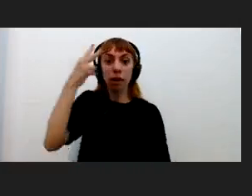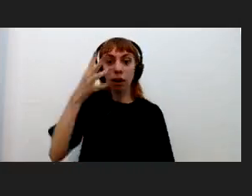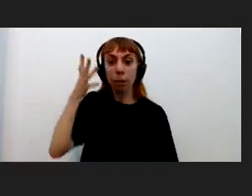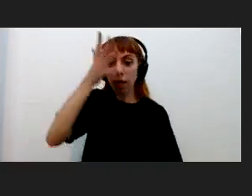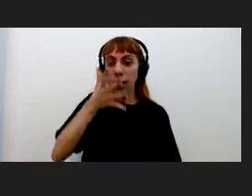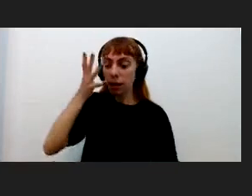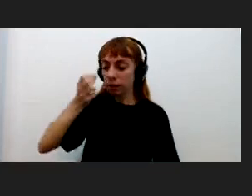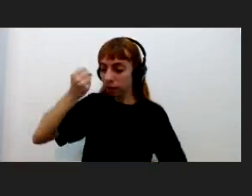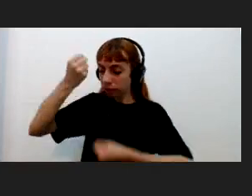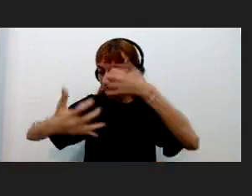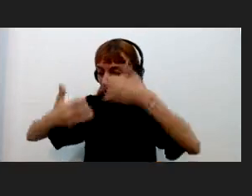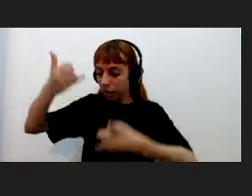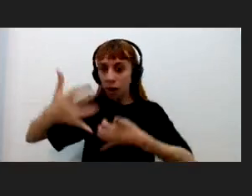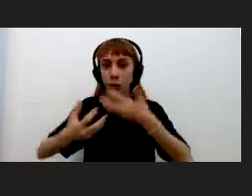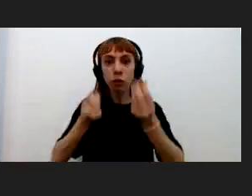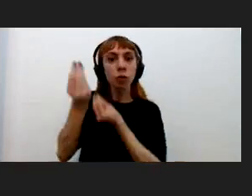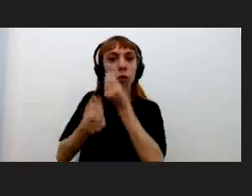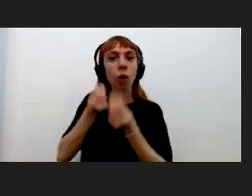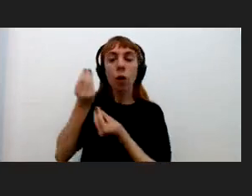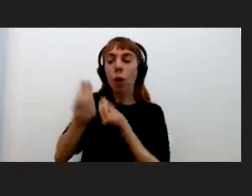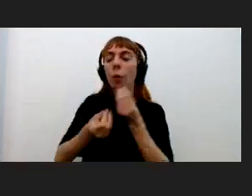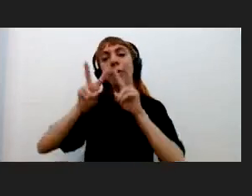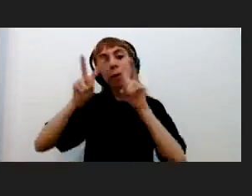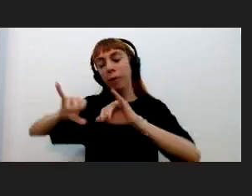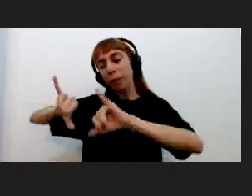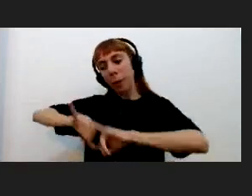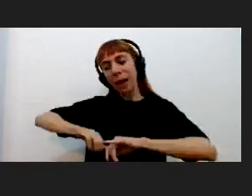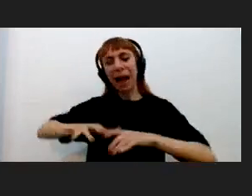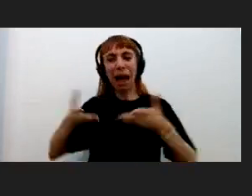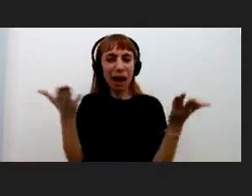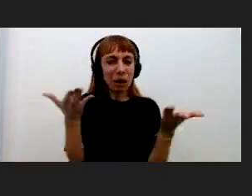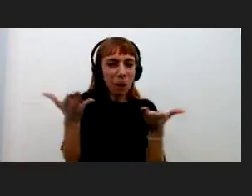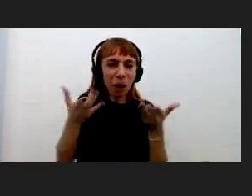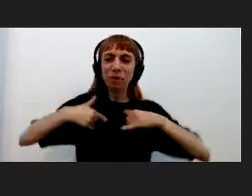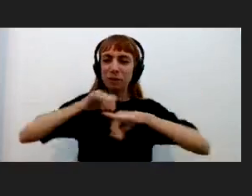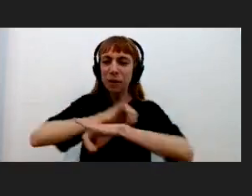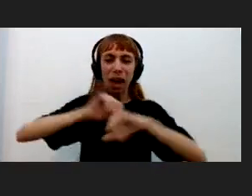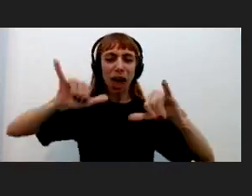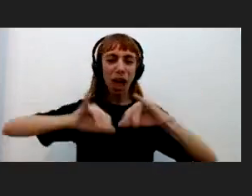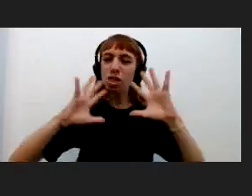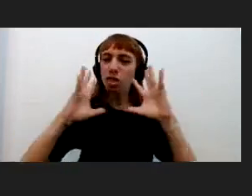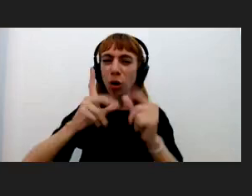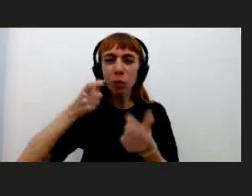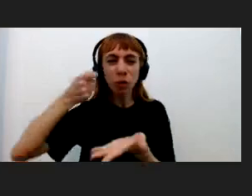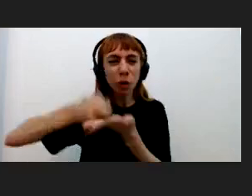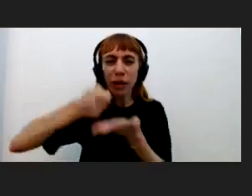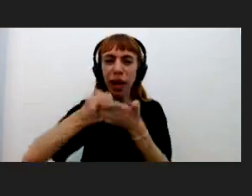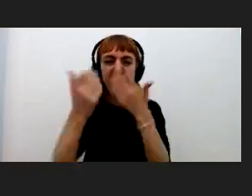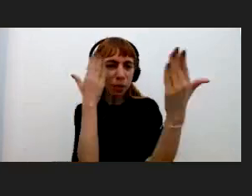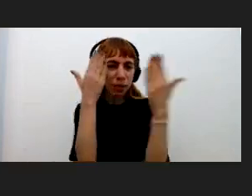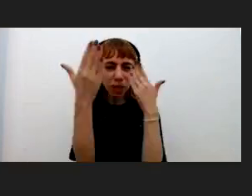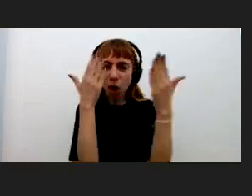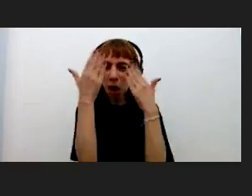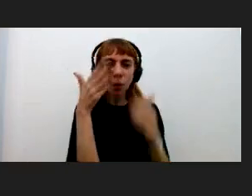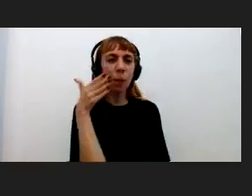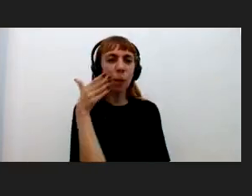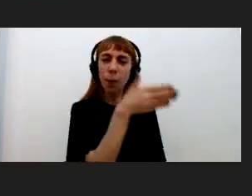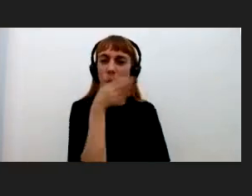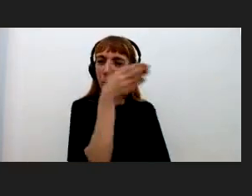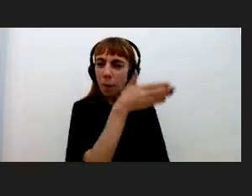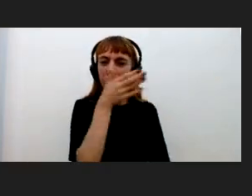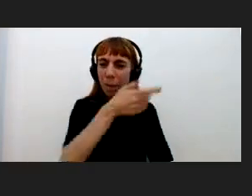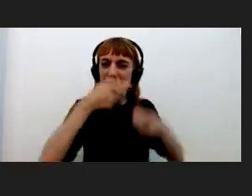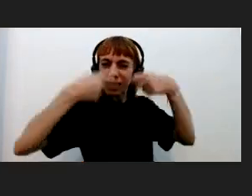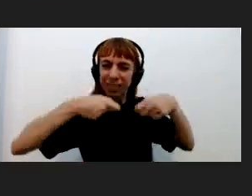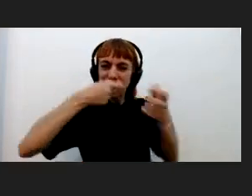campeonato e dizer que não, todo mundo precisa de um acompanhamento psicológico? Ou será que talvez isso não diz também de uma